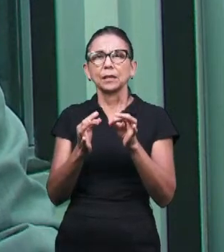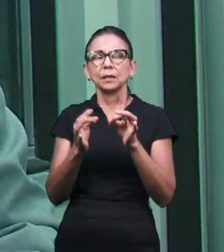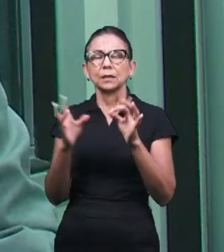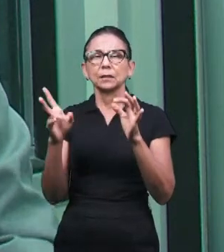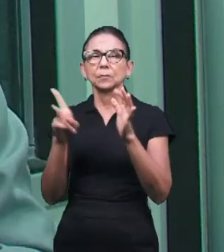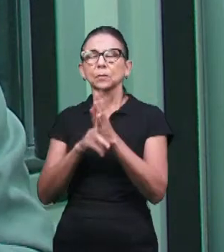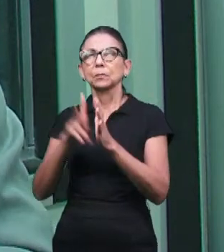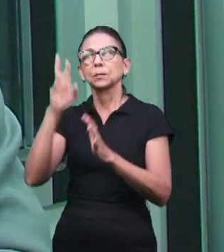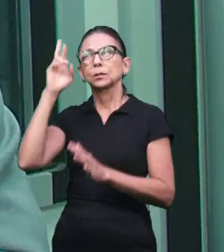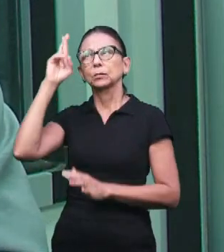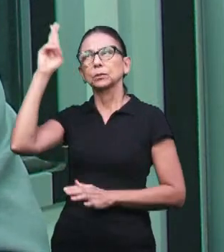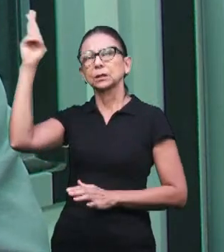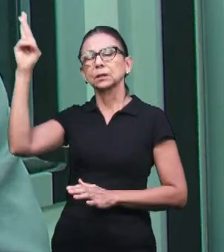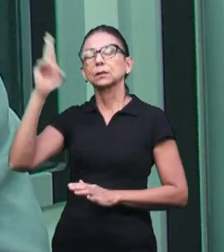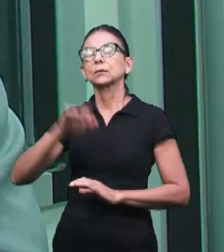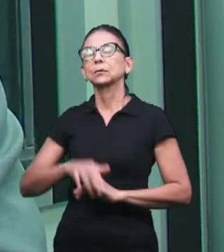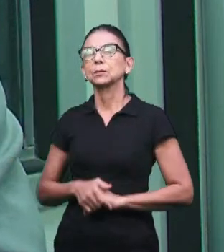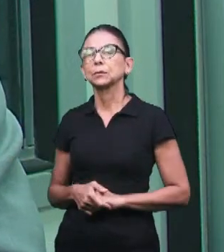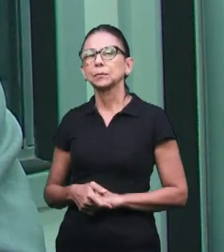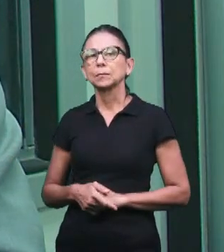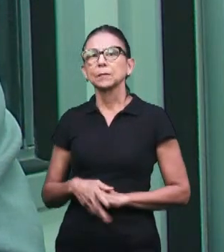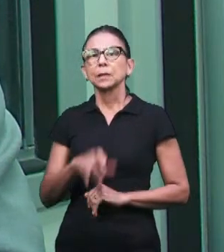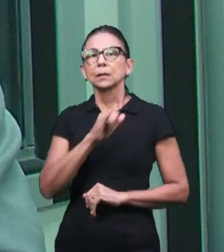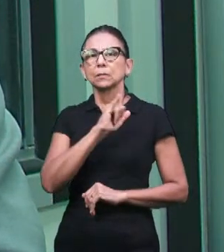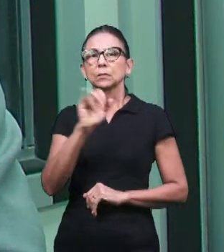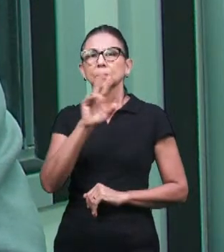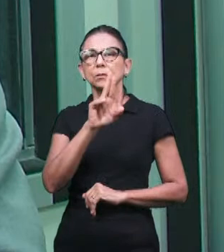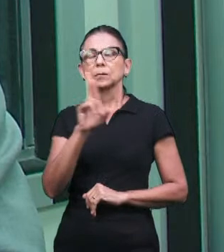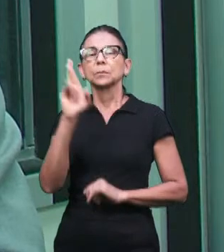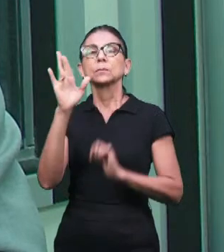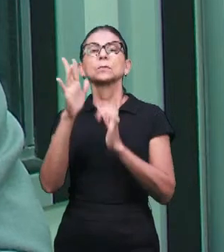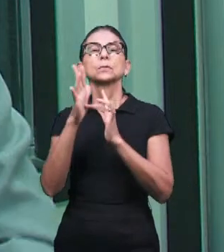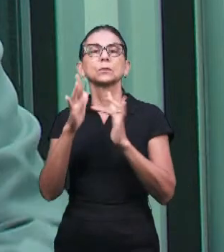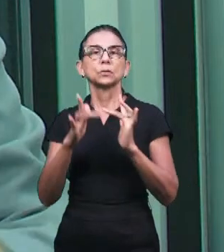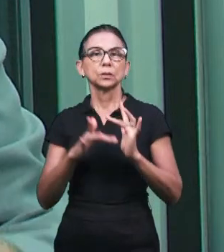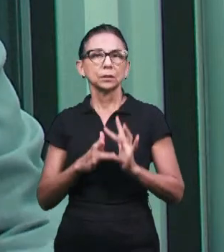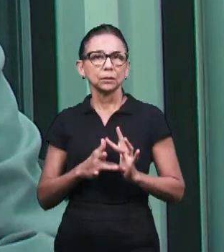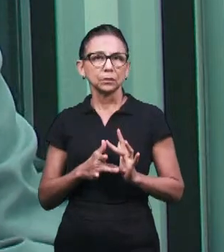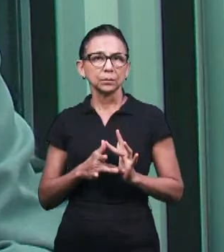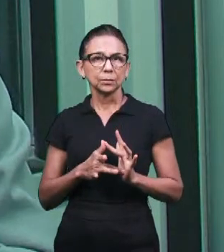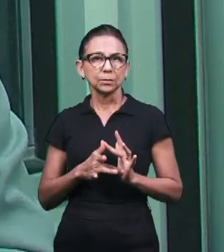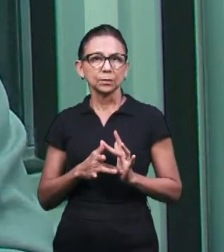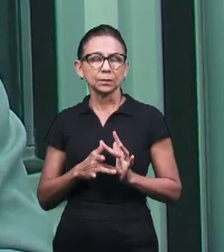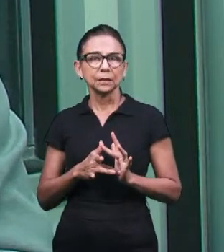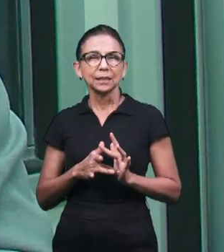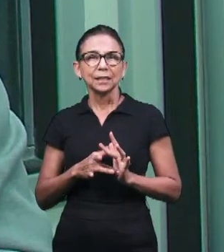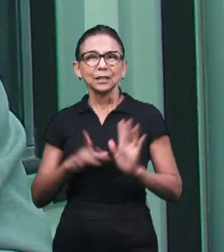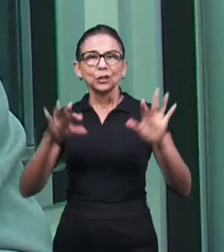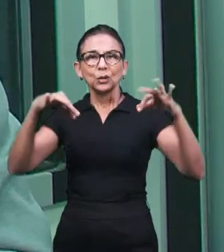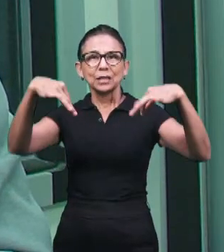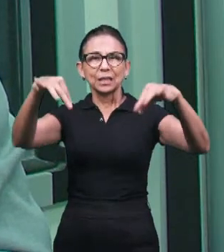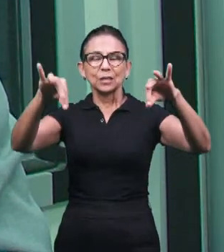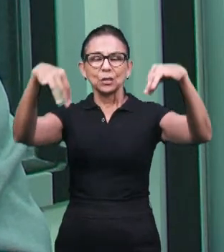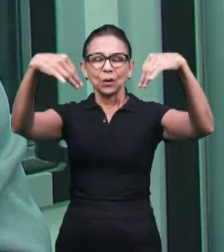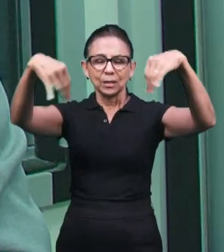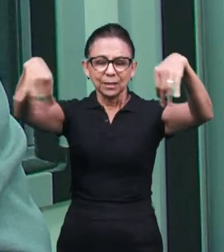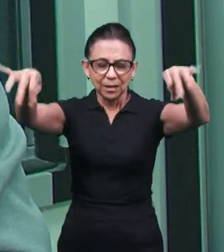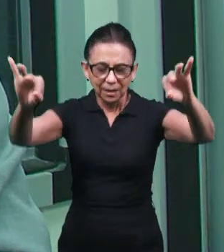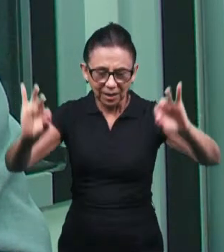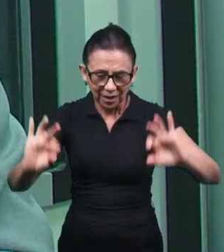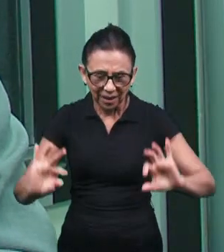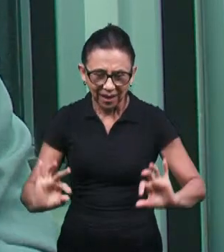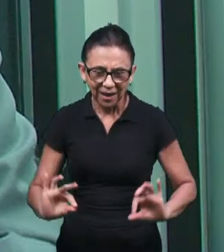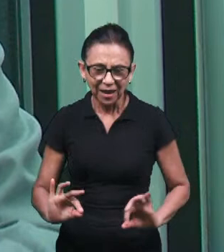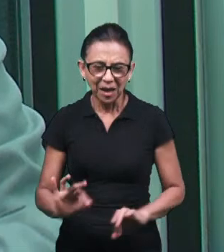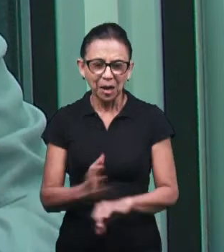como o Salvador do homem. E essa mensagem foi pregada, foi aceita, e os lençóis brancos mostravam realmente que eles tinham